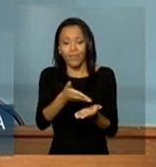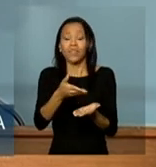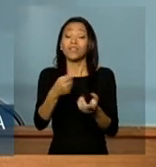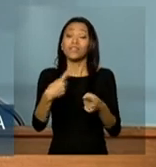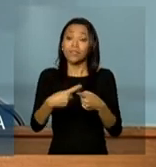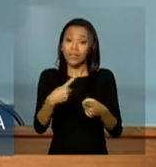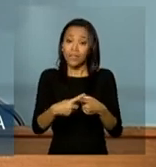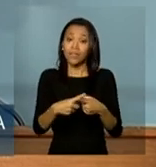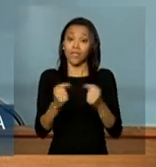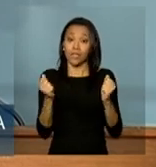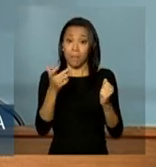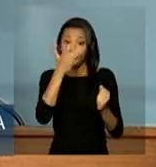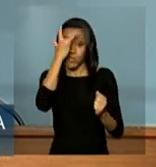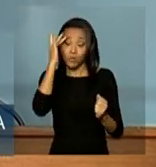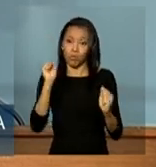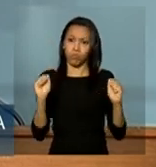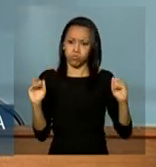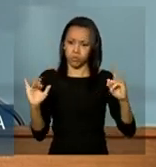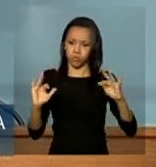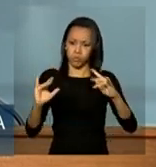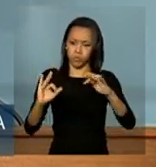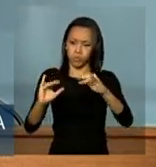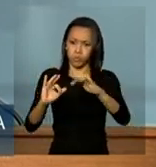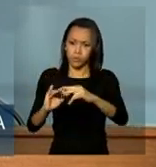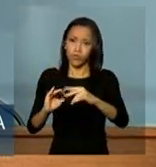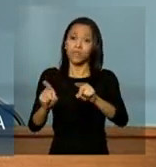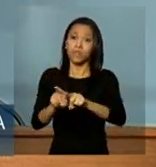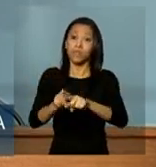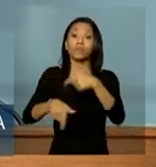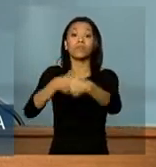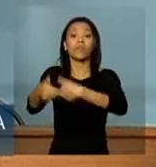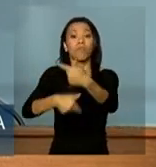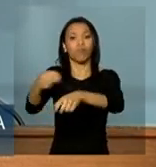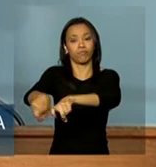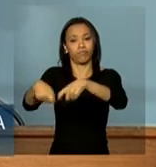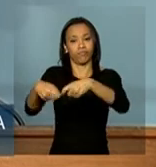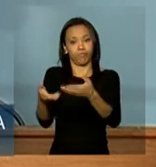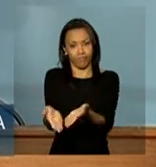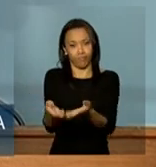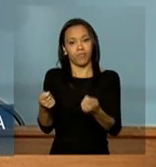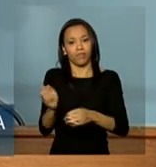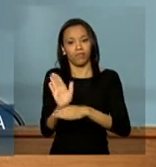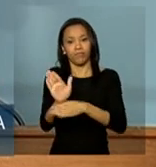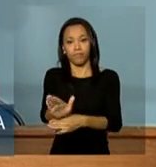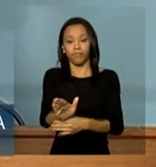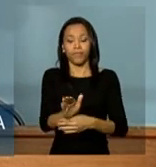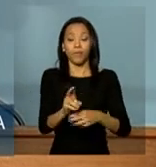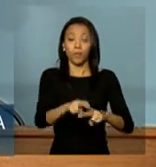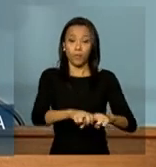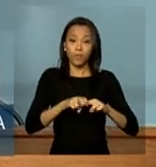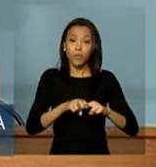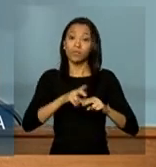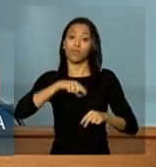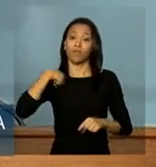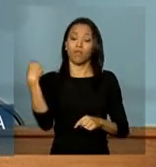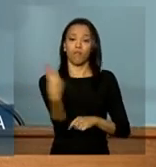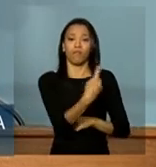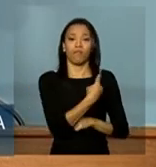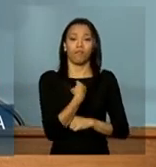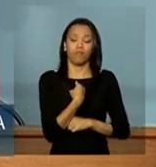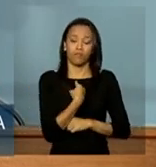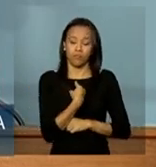parte importantíssima da população e da atividade. Por isso, nós